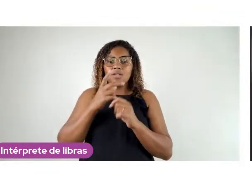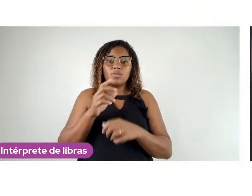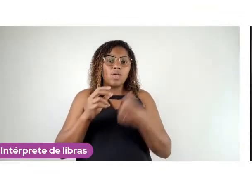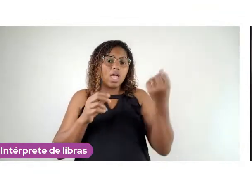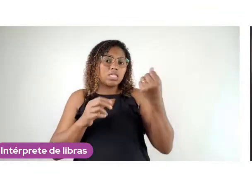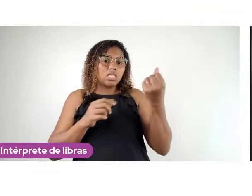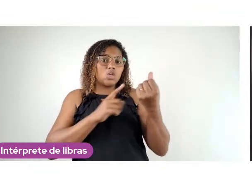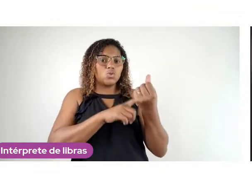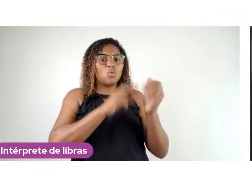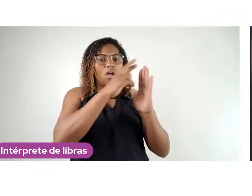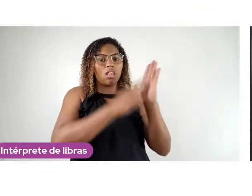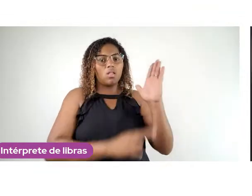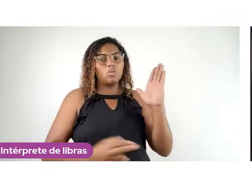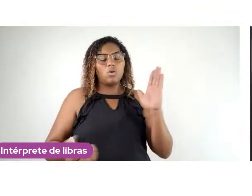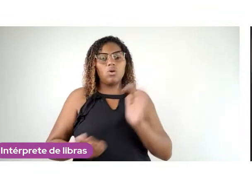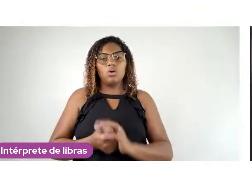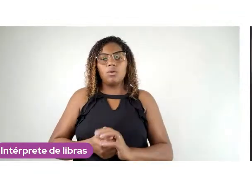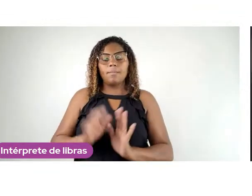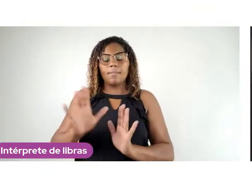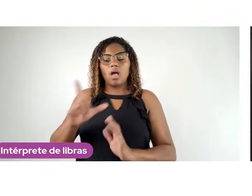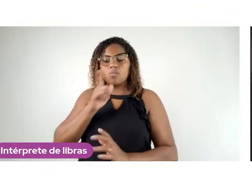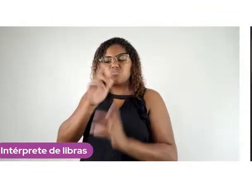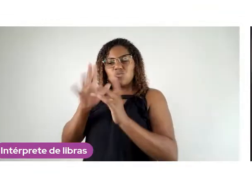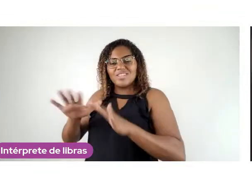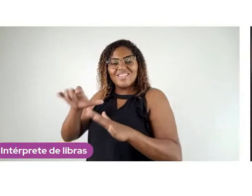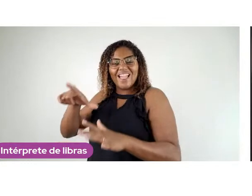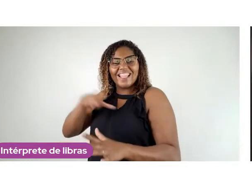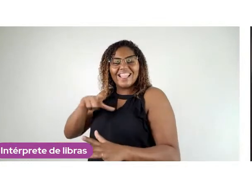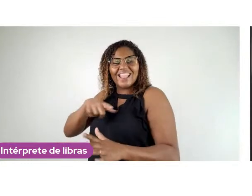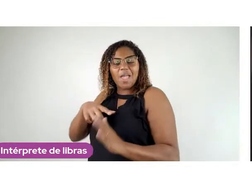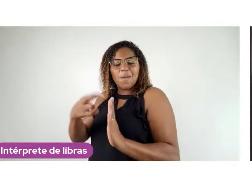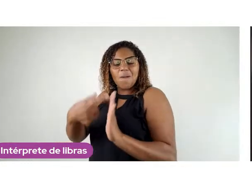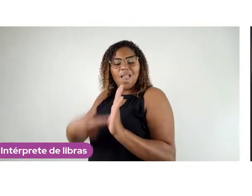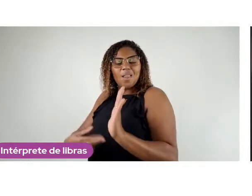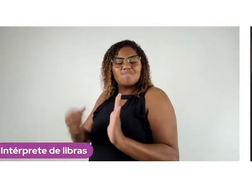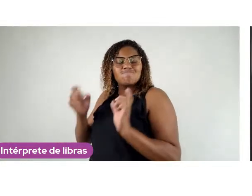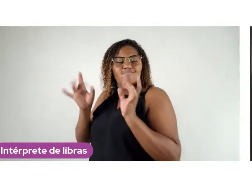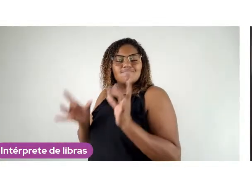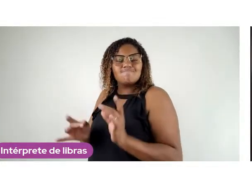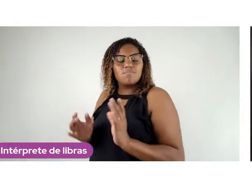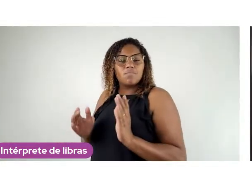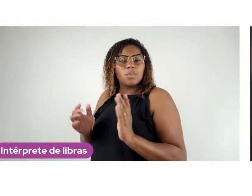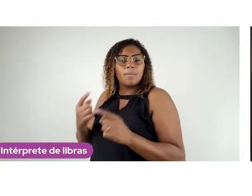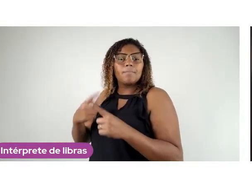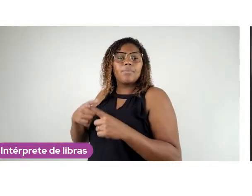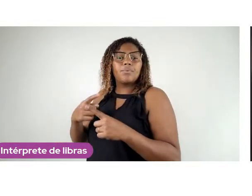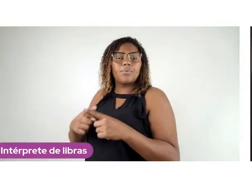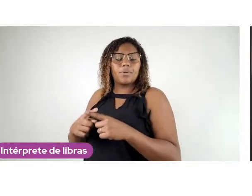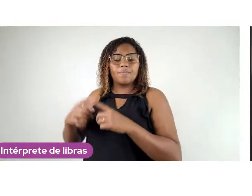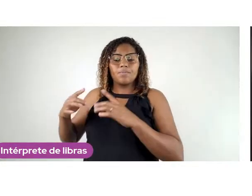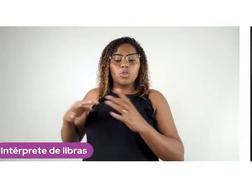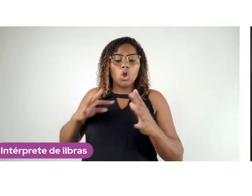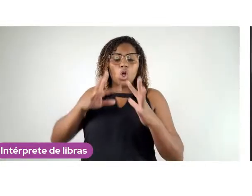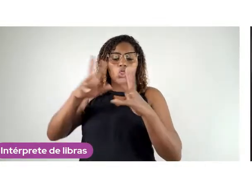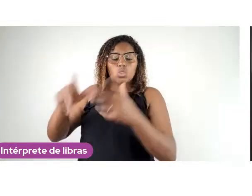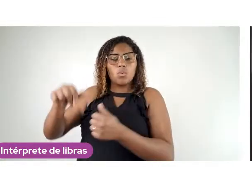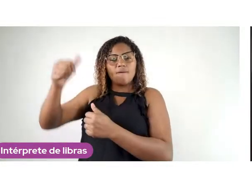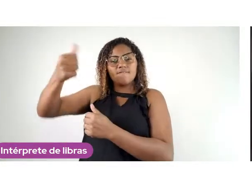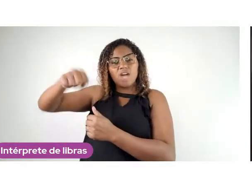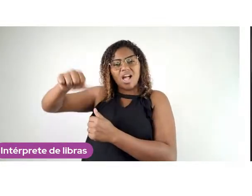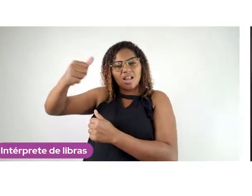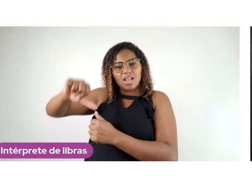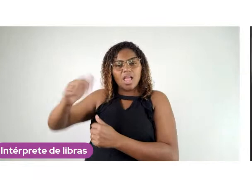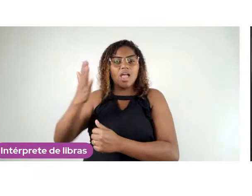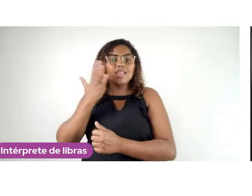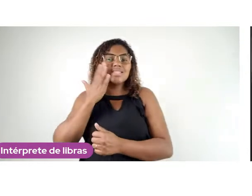né? Mas o oceano ganhou um relatório especial, porque em todas as avaliações que a gente sabe, tudo